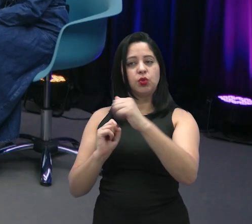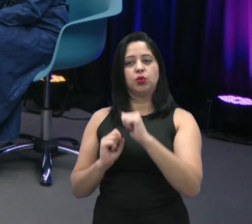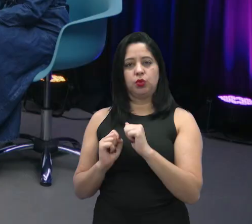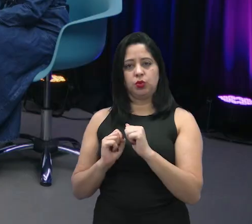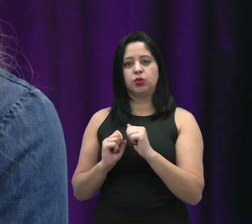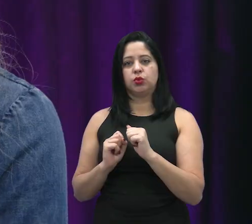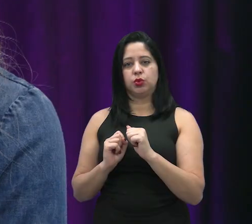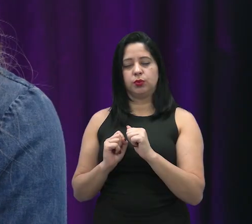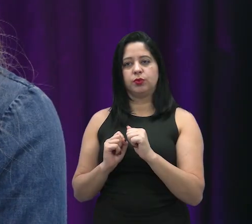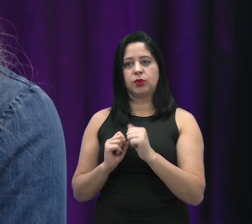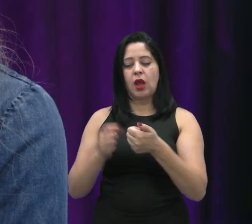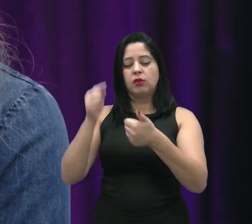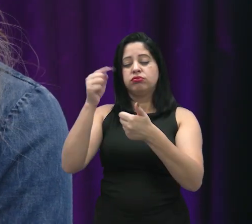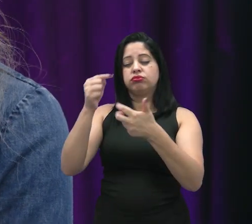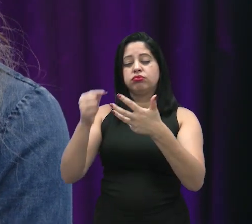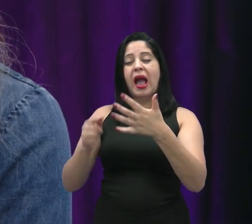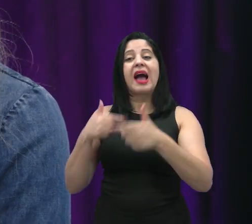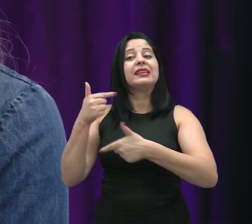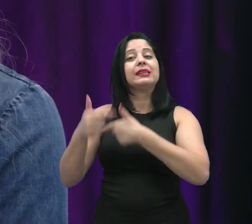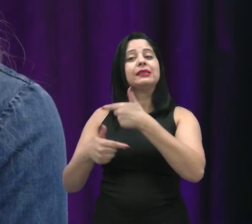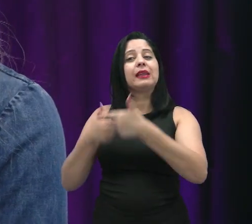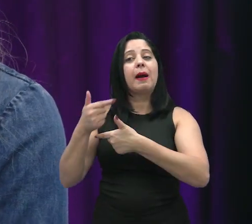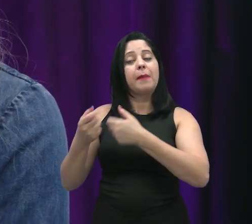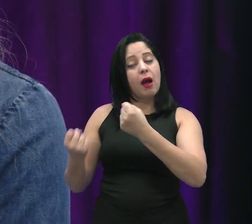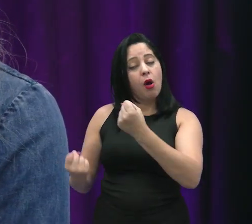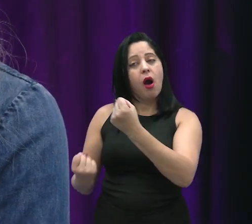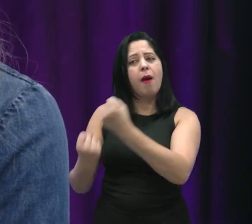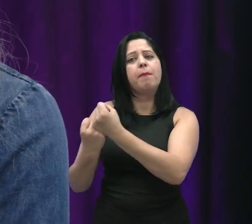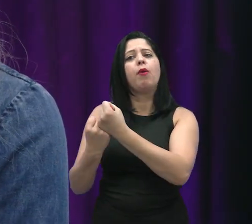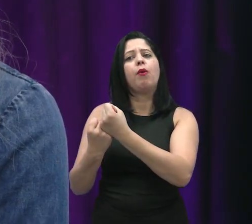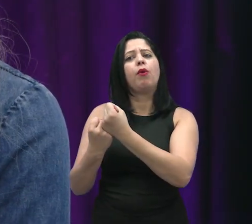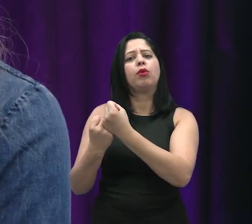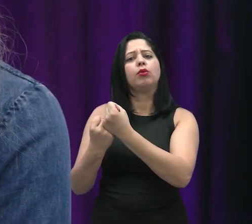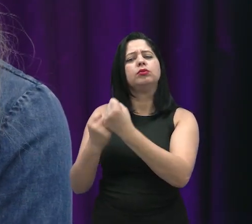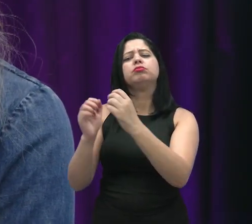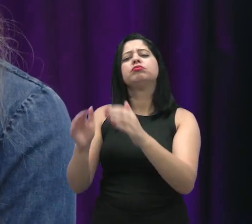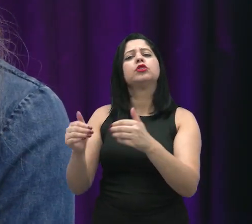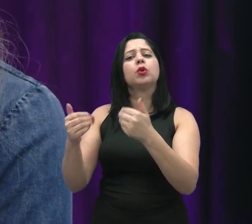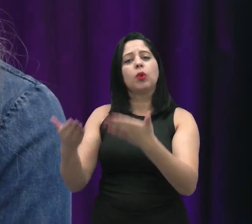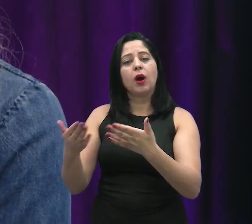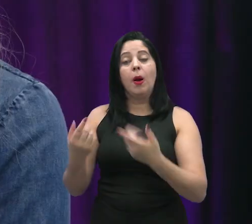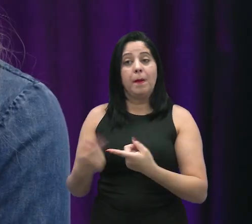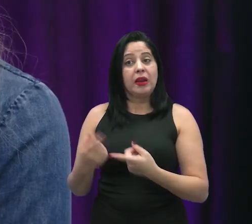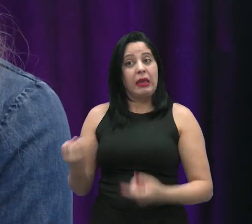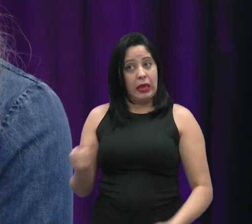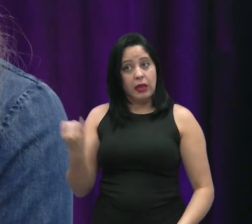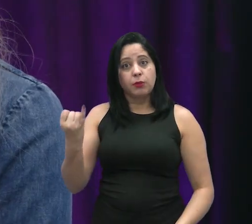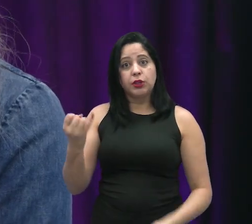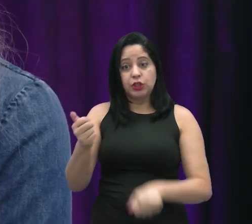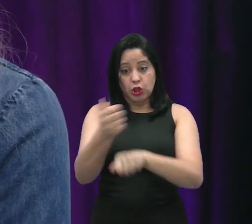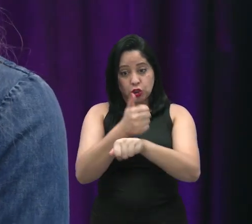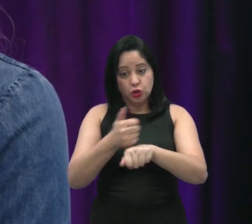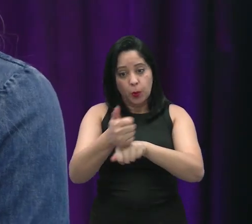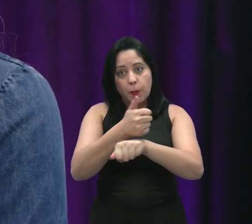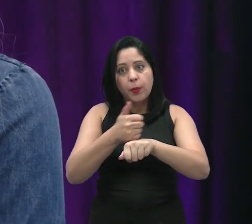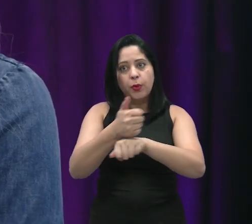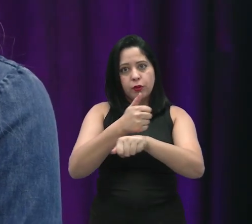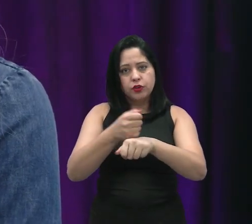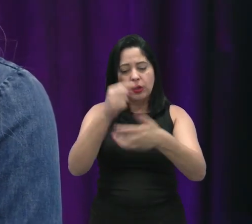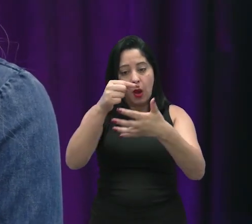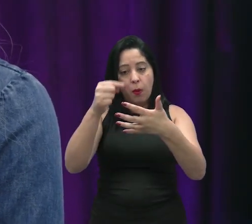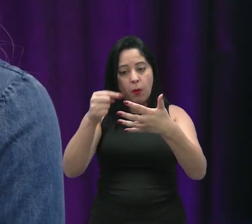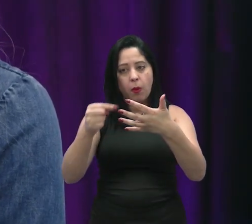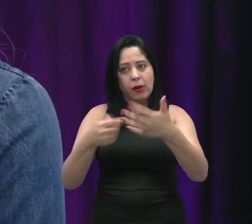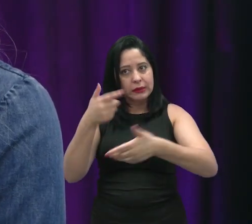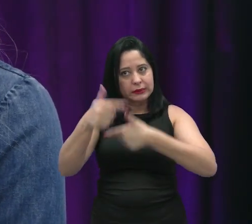vocês oferecem hoje para dar mais suporte, né? Porque é muito bacana ter essa equipe multi, que todo mundo alinhado, né,